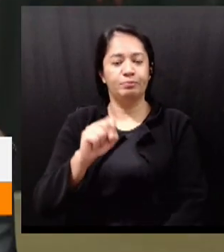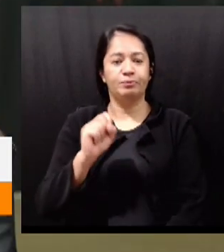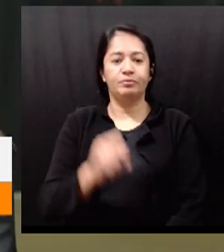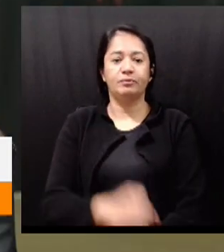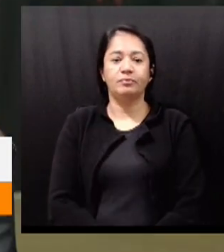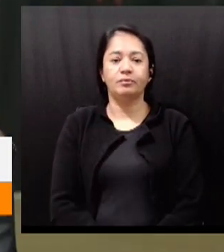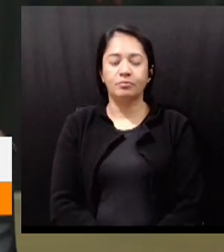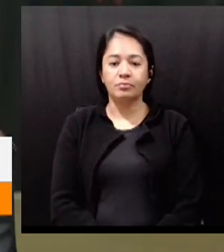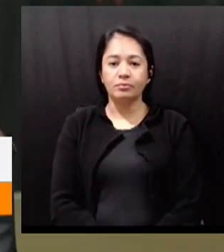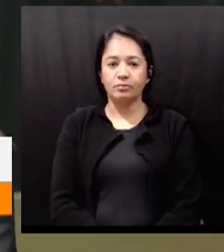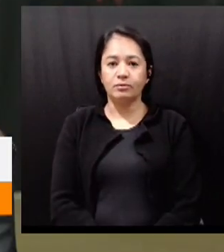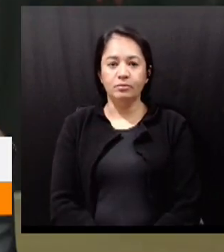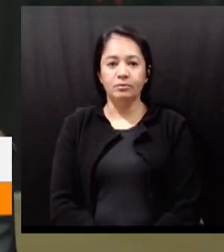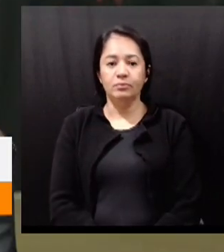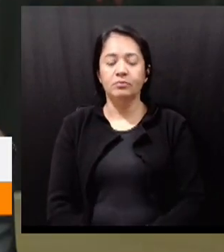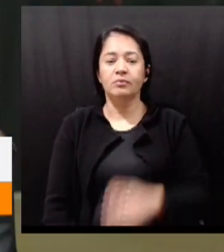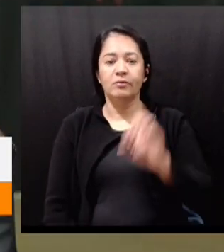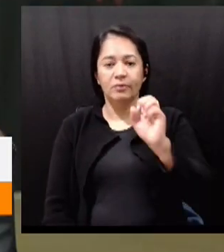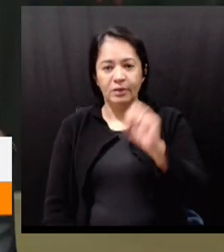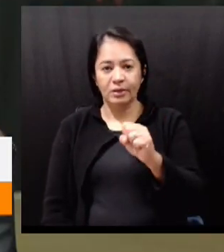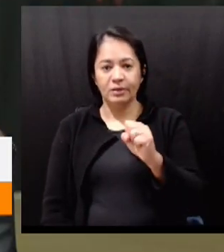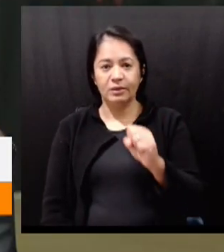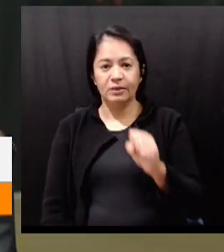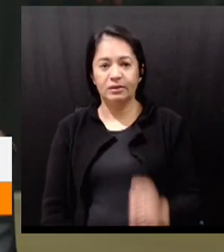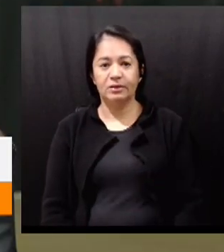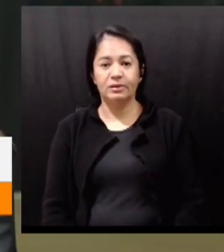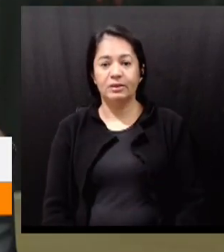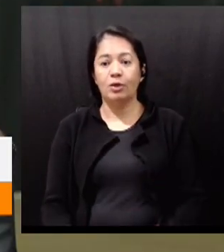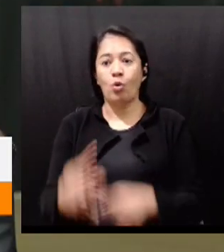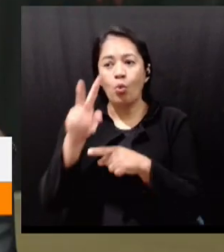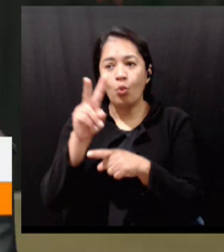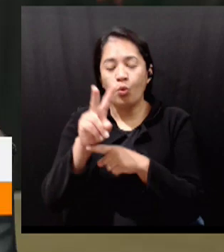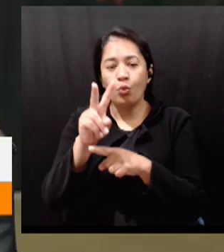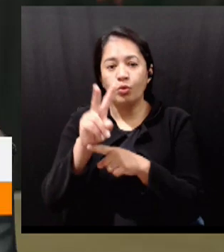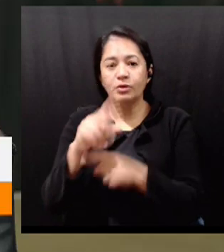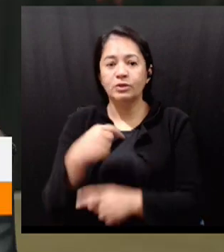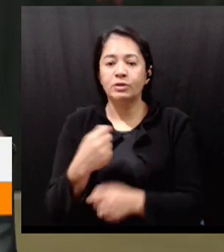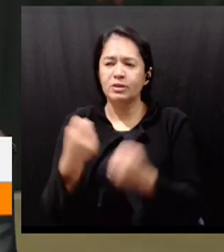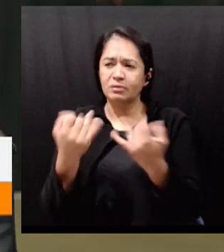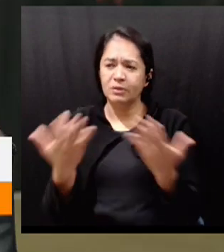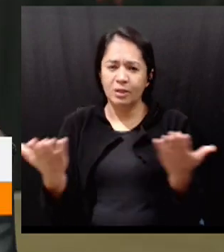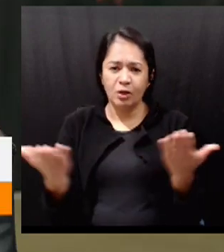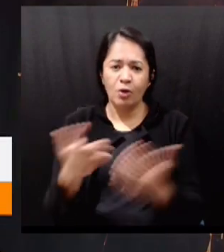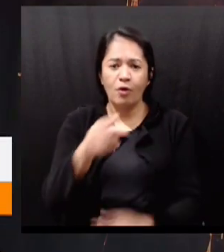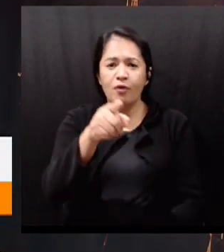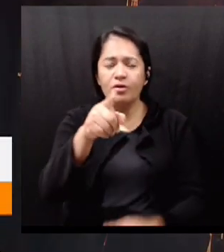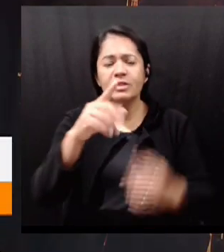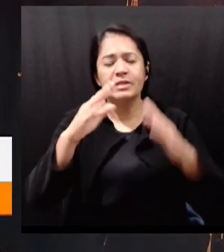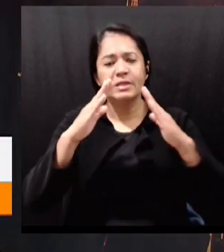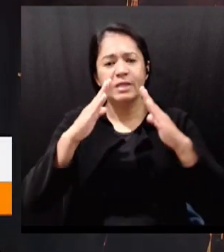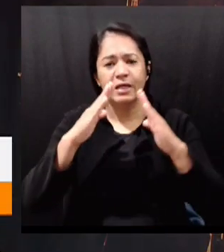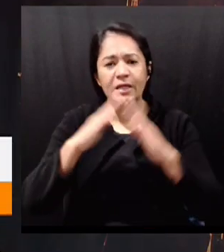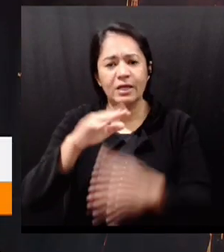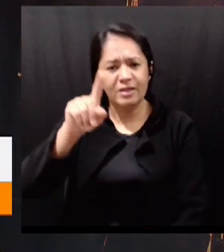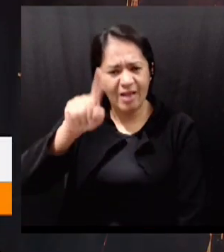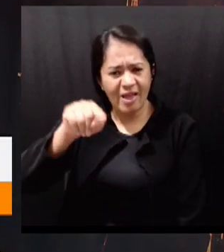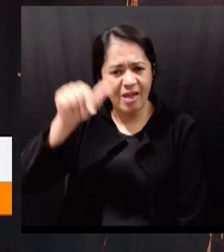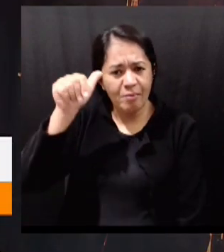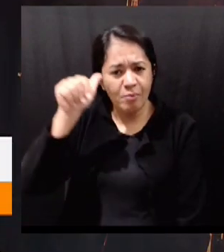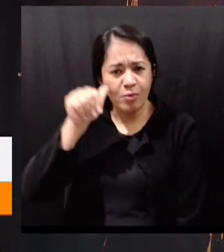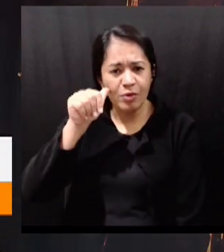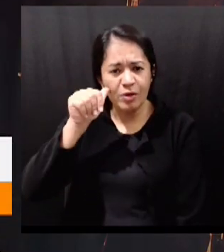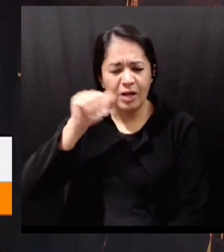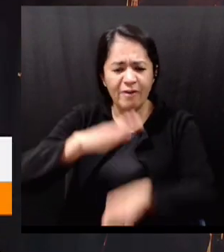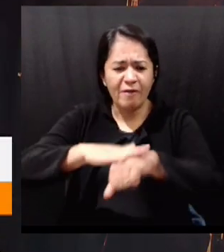sobre essa questão desse cuidado que a gente fala hoje. Você aí de casa é mulher multitarefas? Você sabe que eu